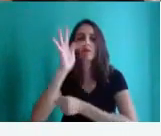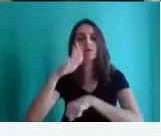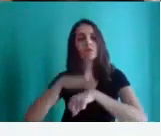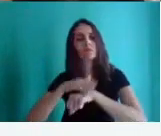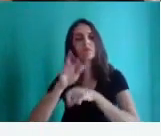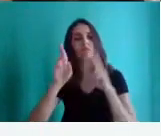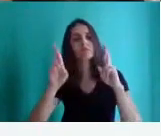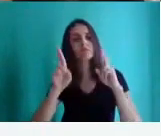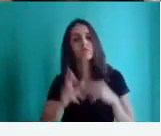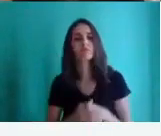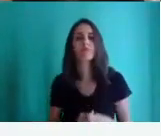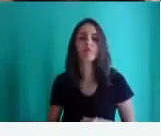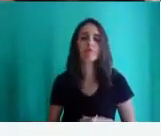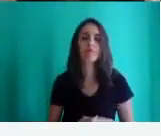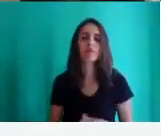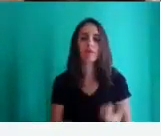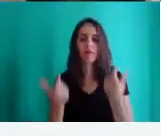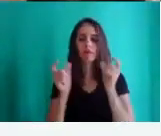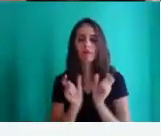e o número da semente.